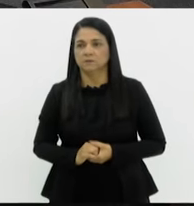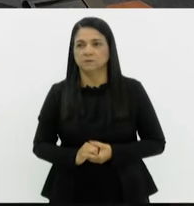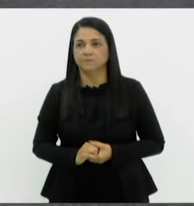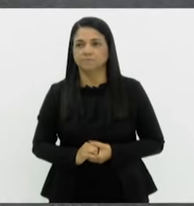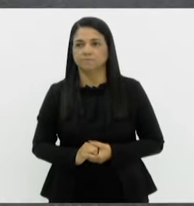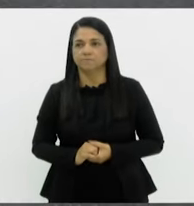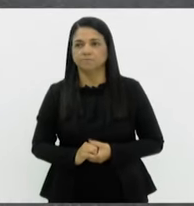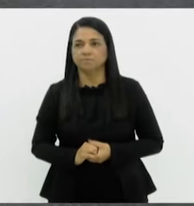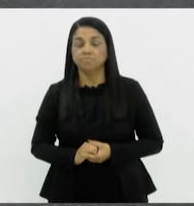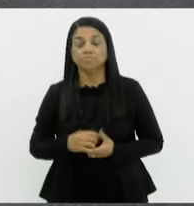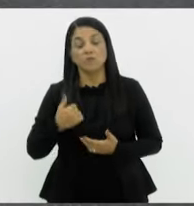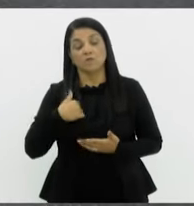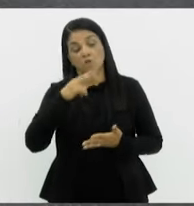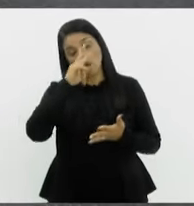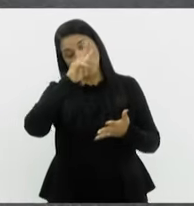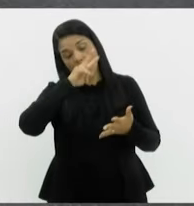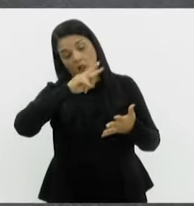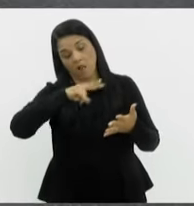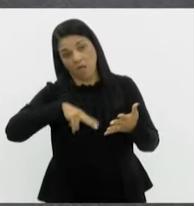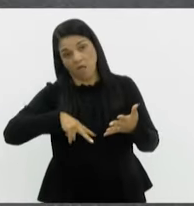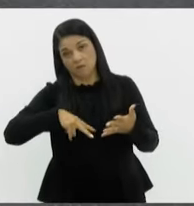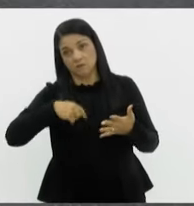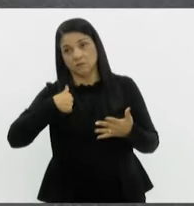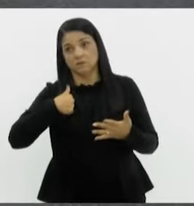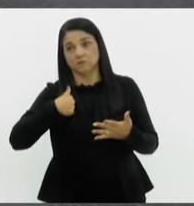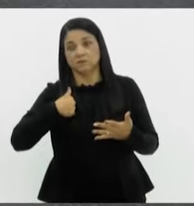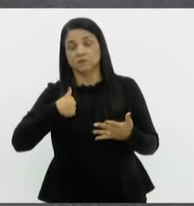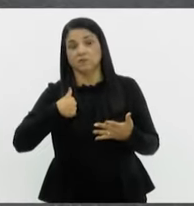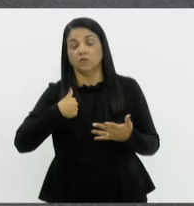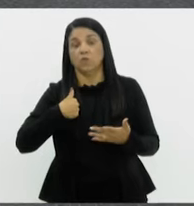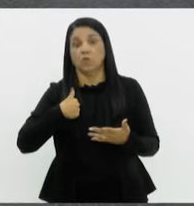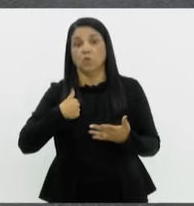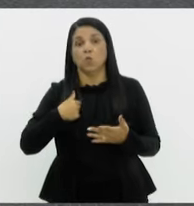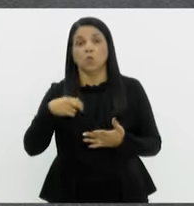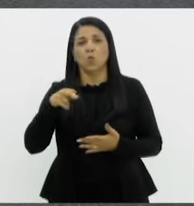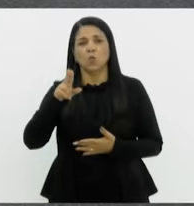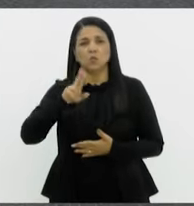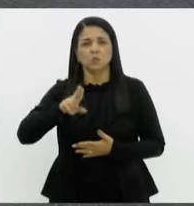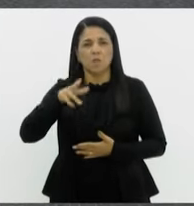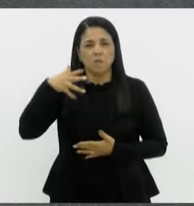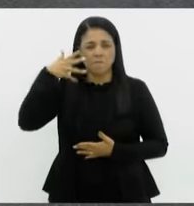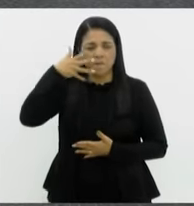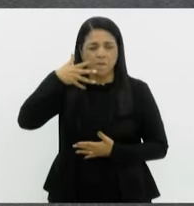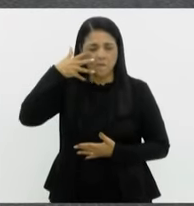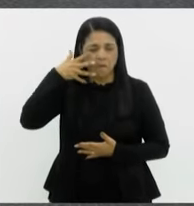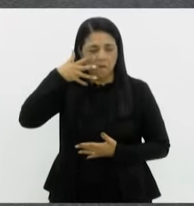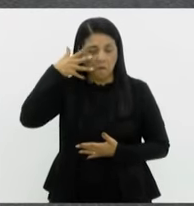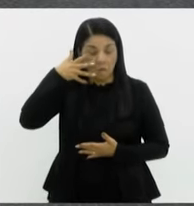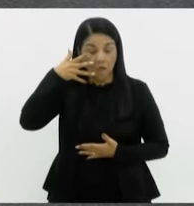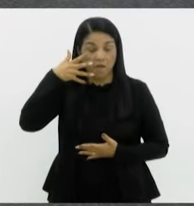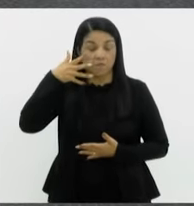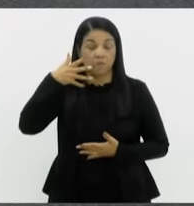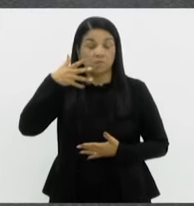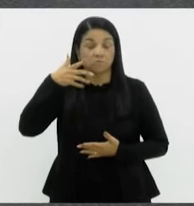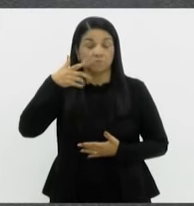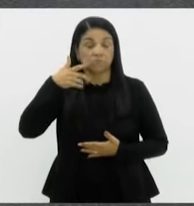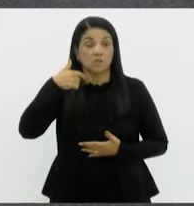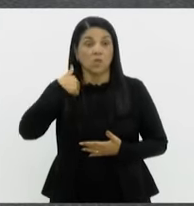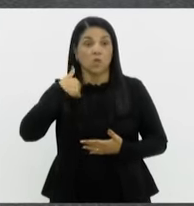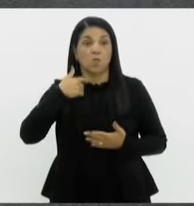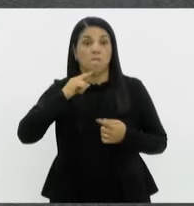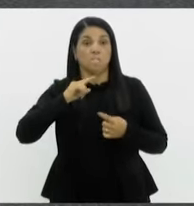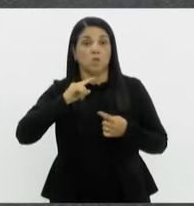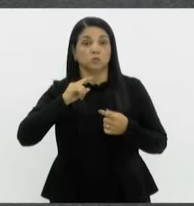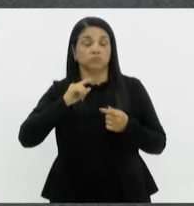Eu até vou ler, porque se for usar a minha eloquência para fazer a fala sem ler, eu posso pular alguma coisa. Então, vamos minha lá.